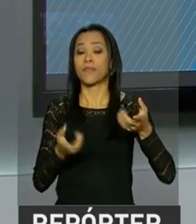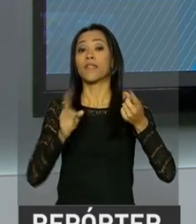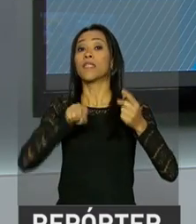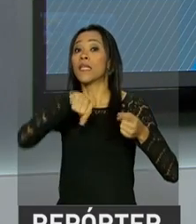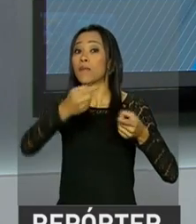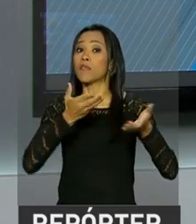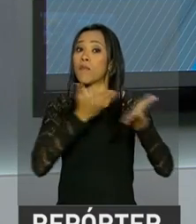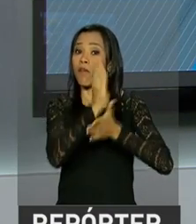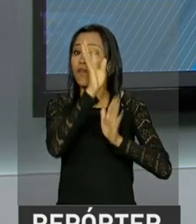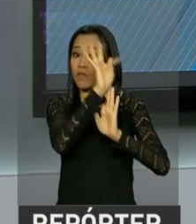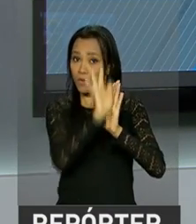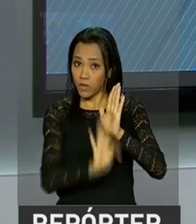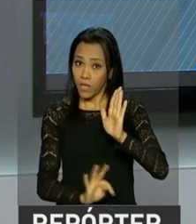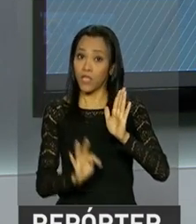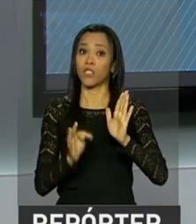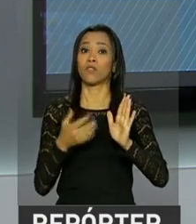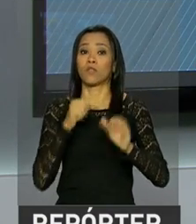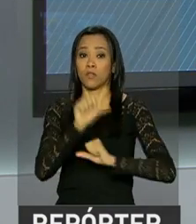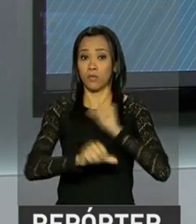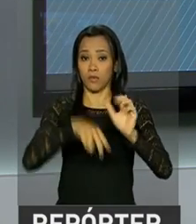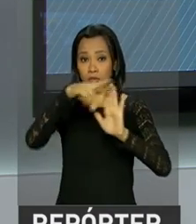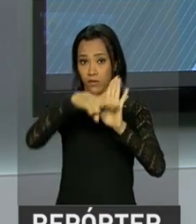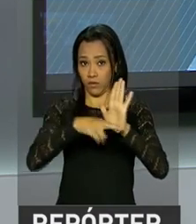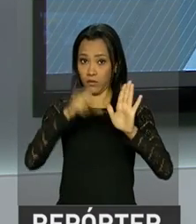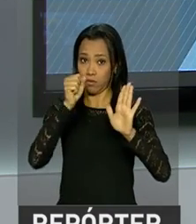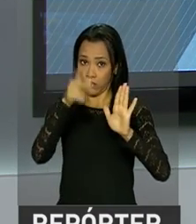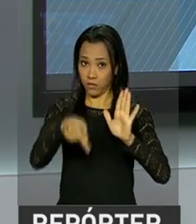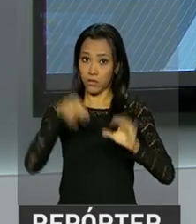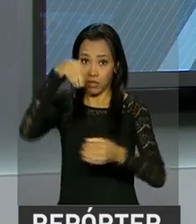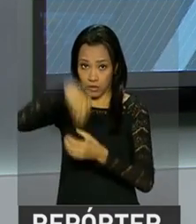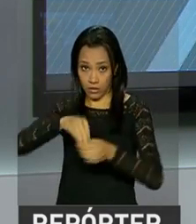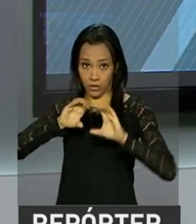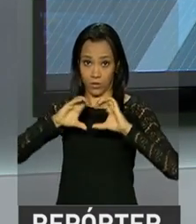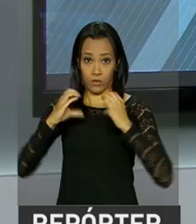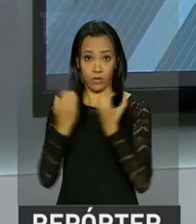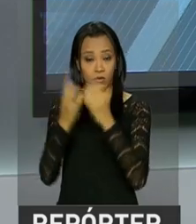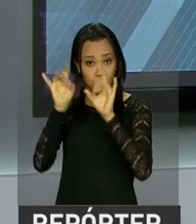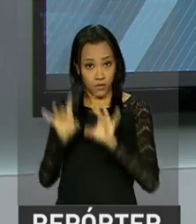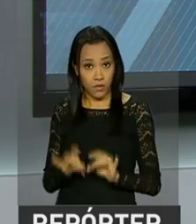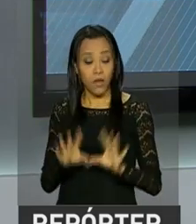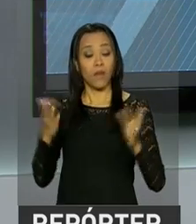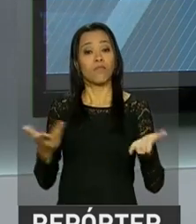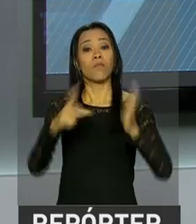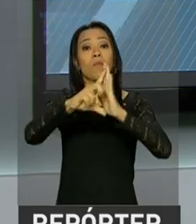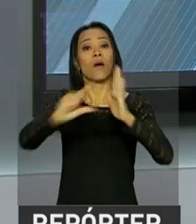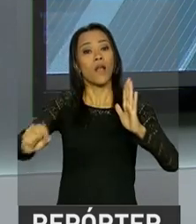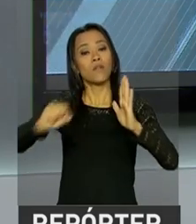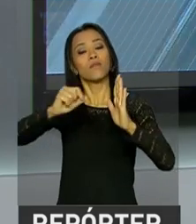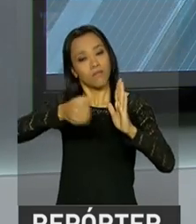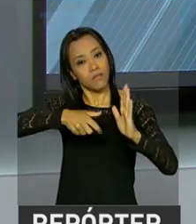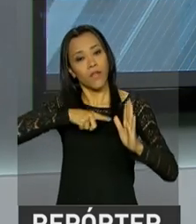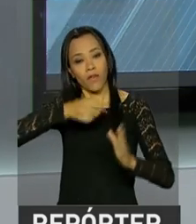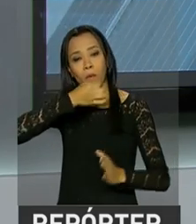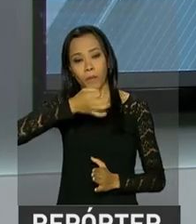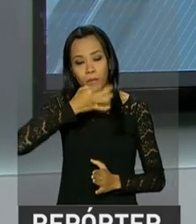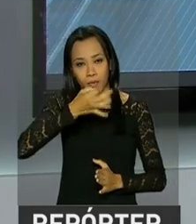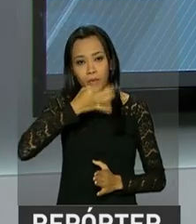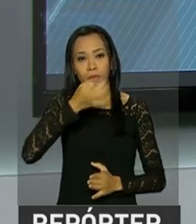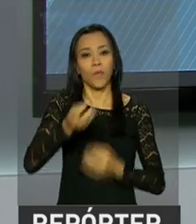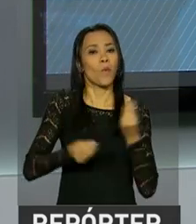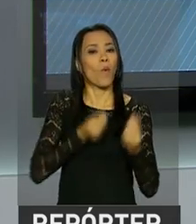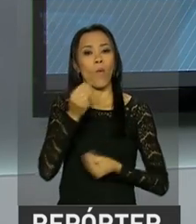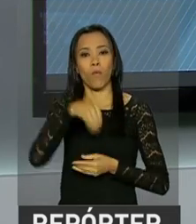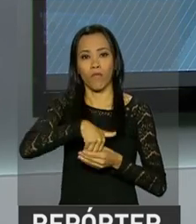aprovação do texto base da reforma da Previdência, na comissão especial, o Palácio do Planalto comentou o resultado da votação.